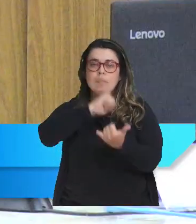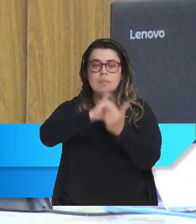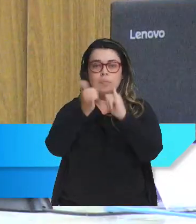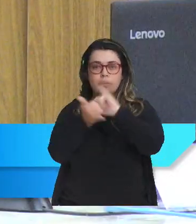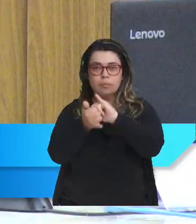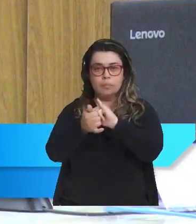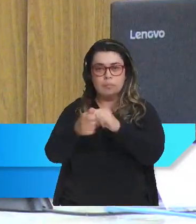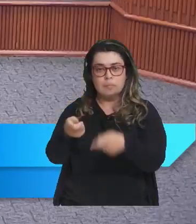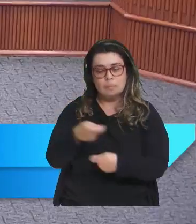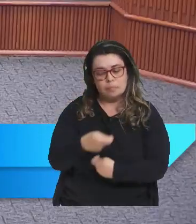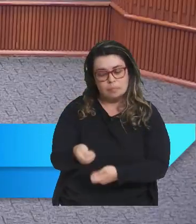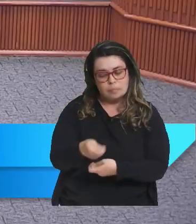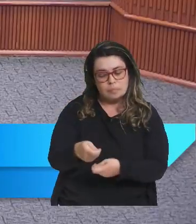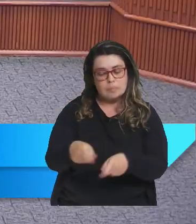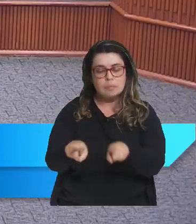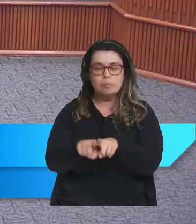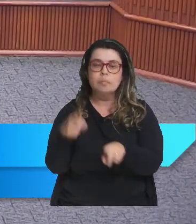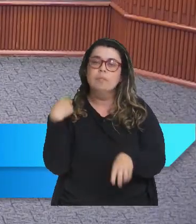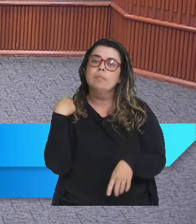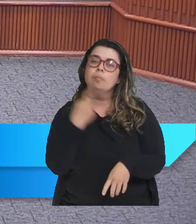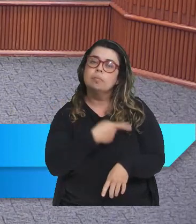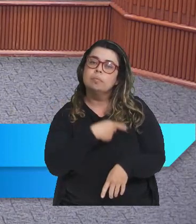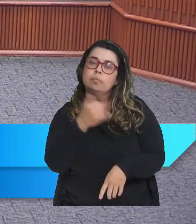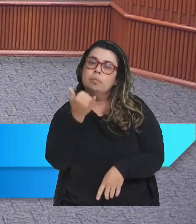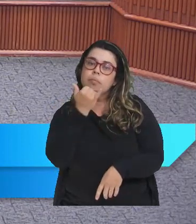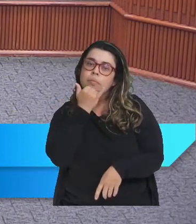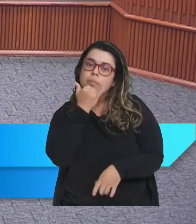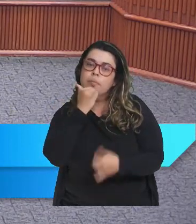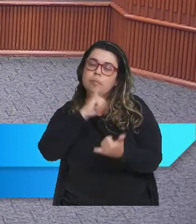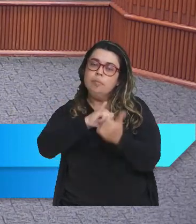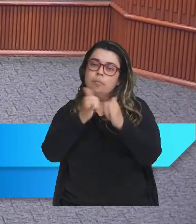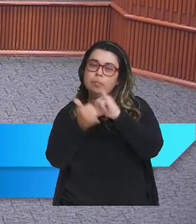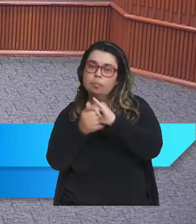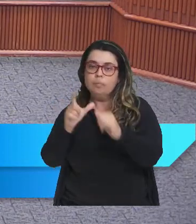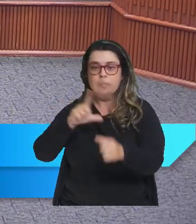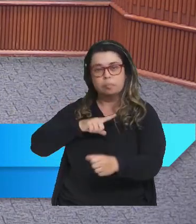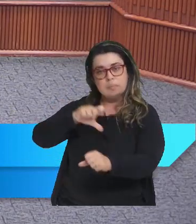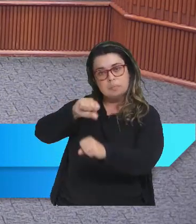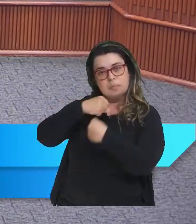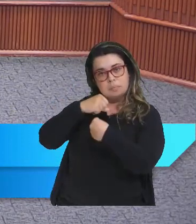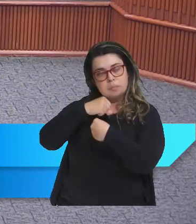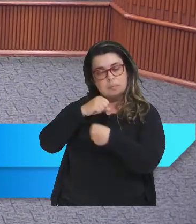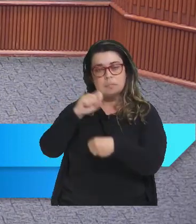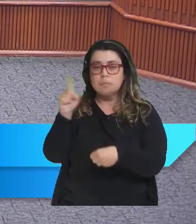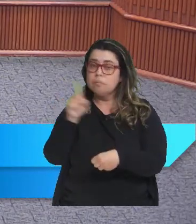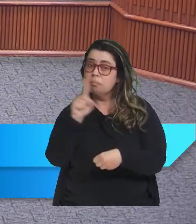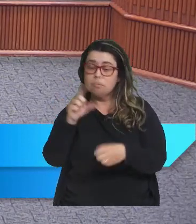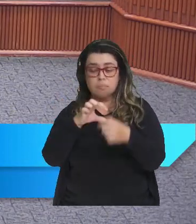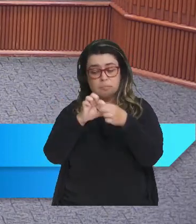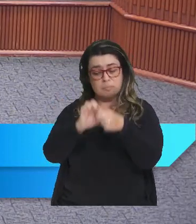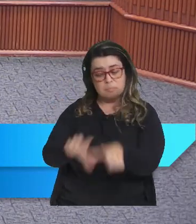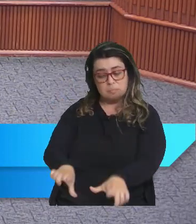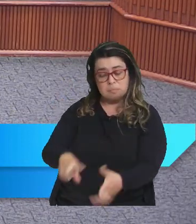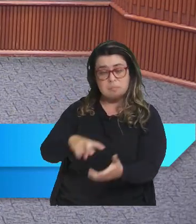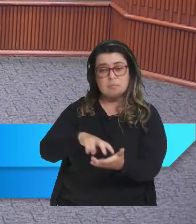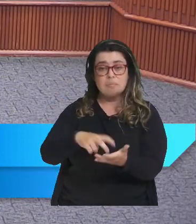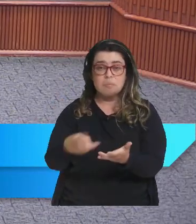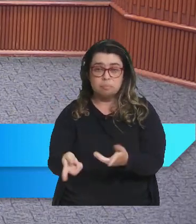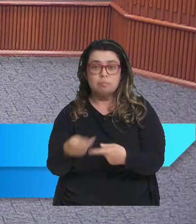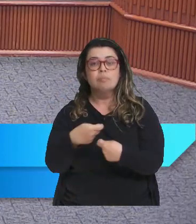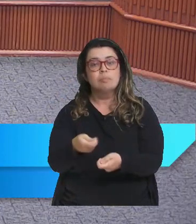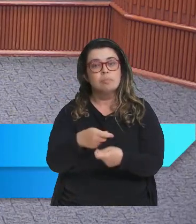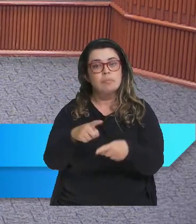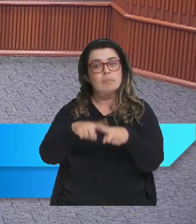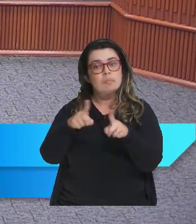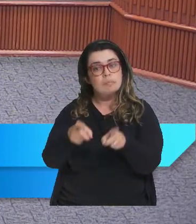nossas dívidas, assim como nós perdoamos aos nossos devedores, e não nos deixeis cair em tentação,